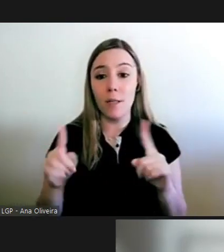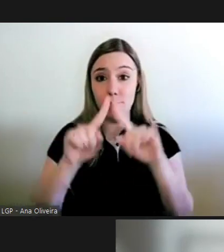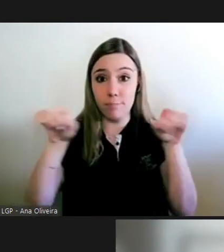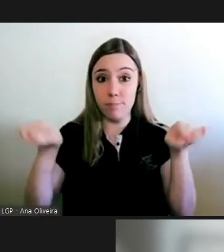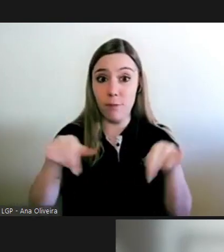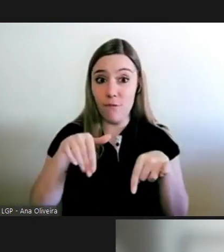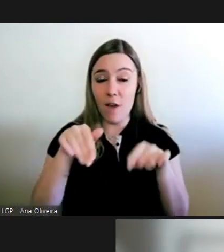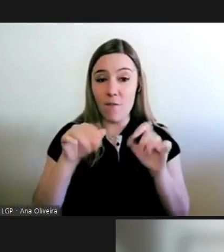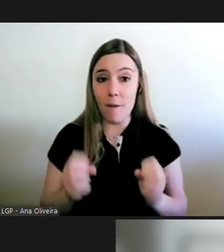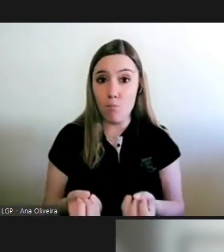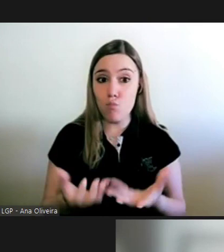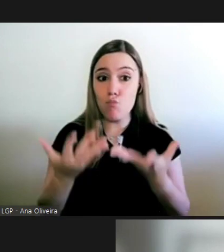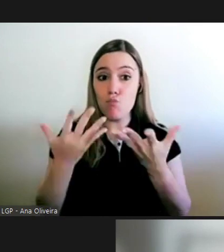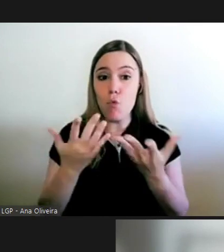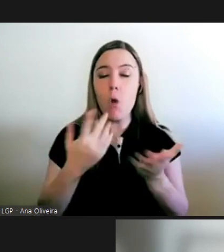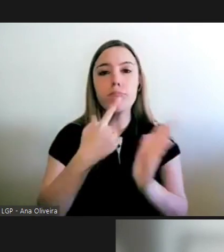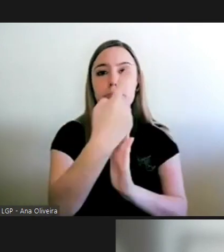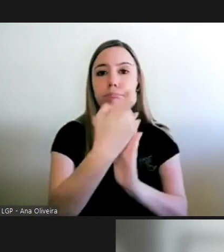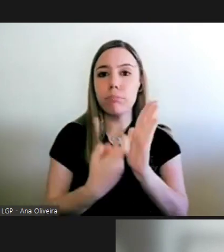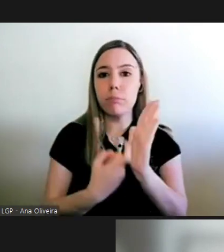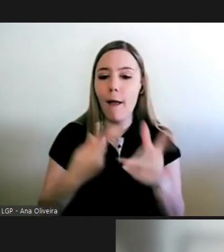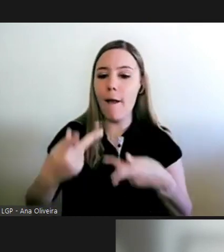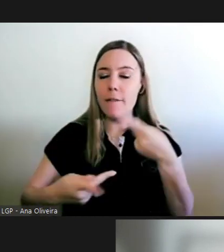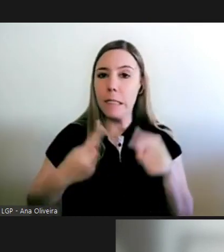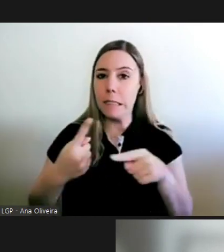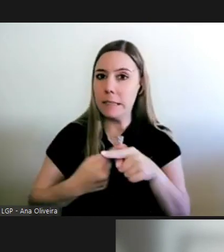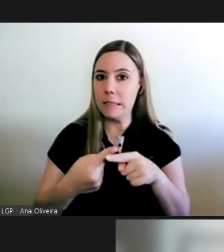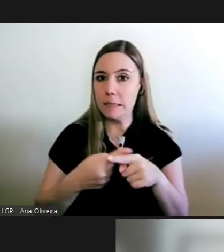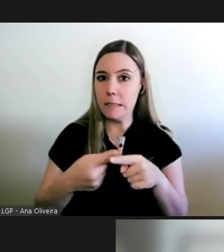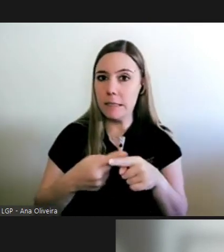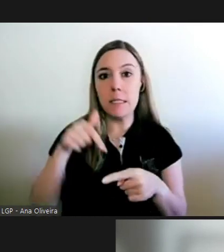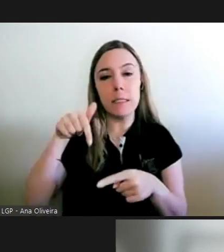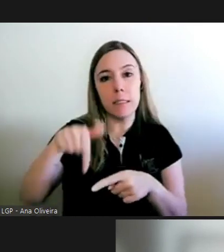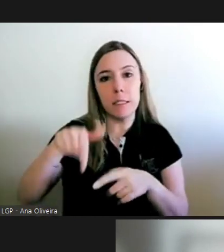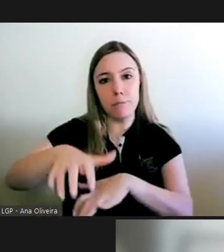de avaliação do interesse desta conferência.